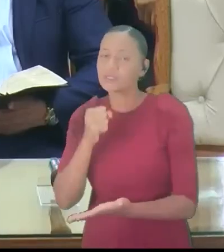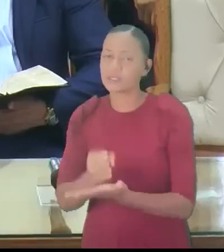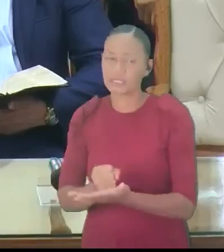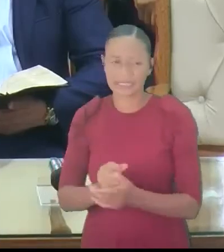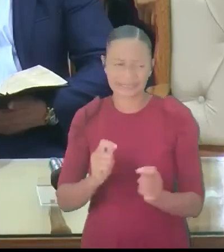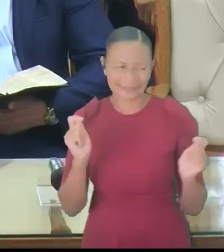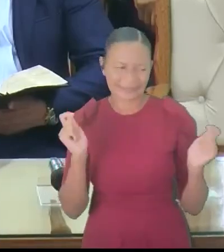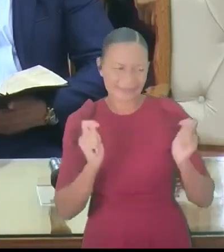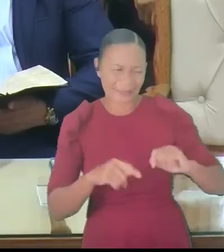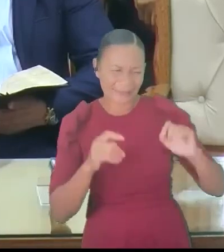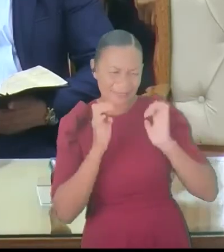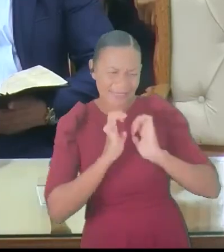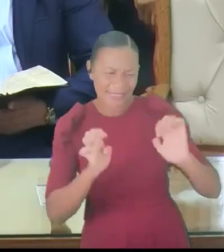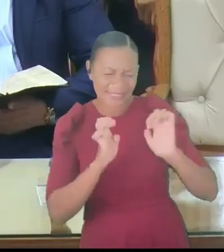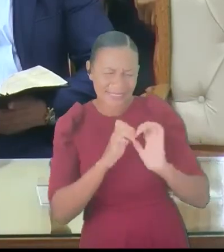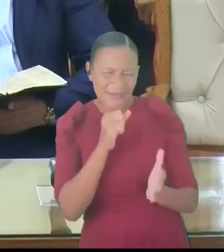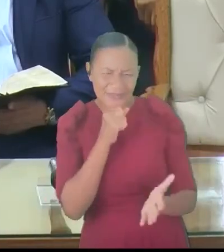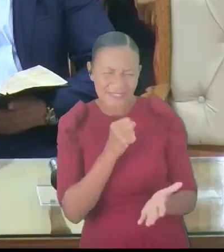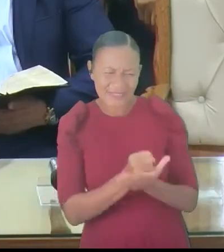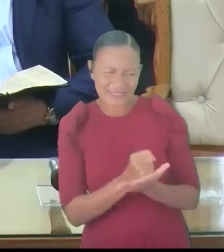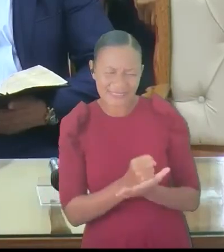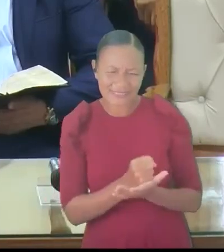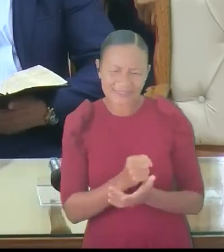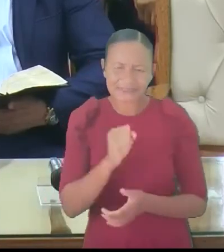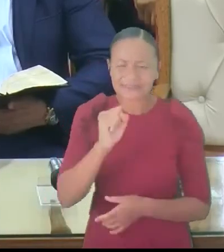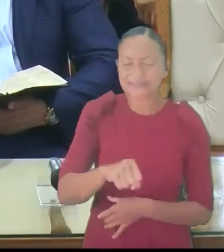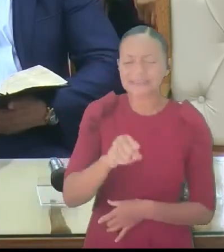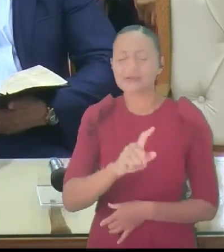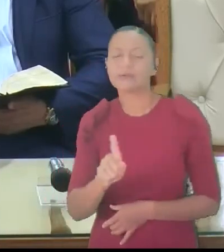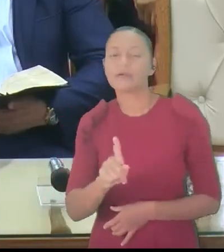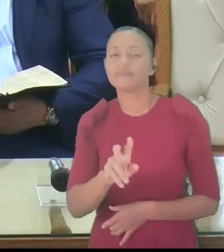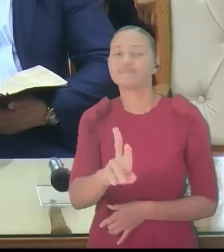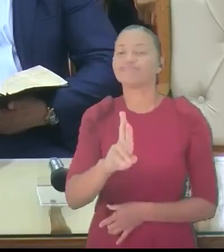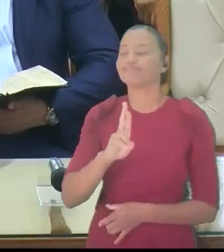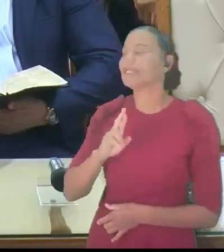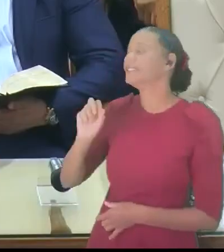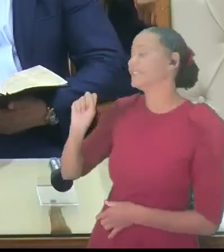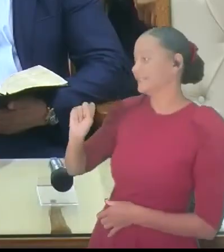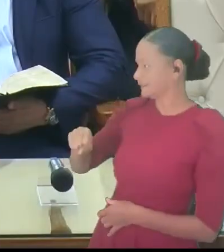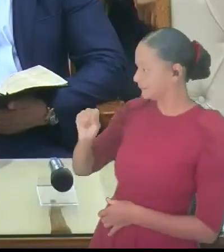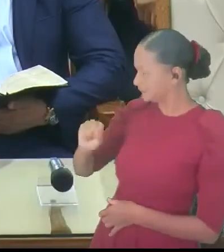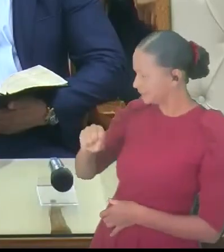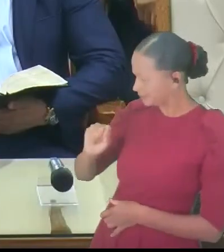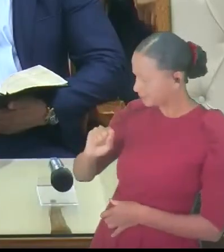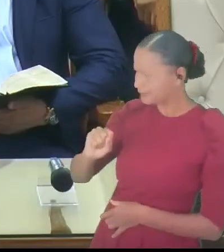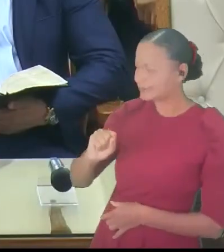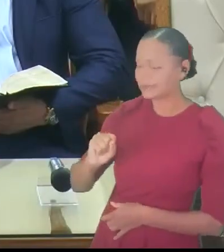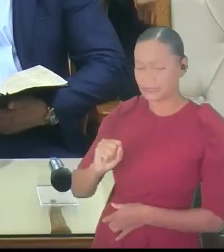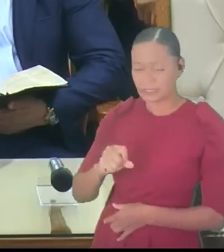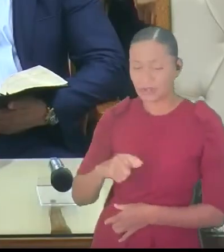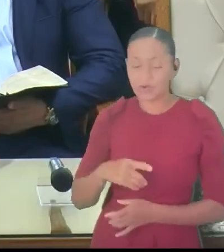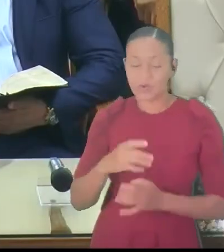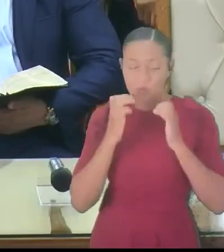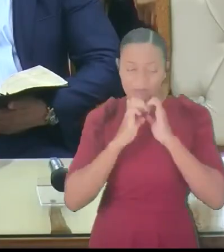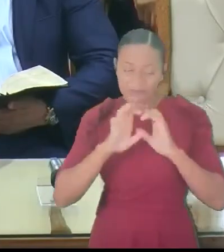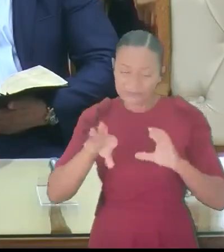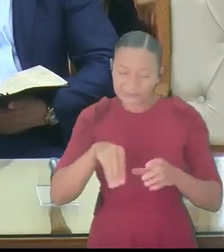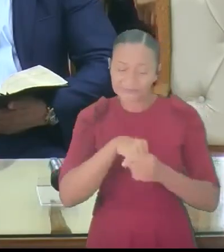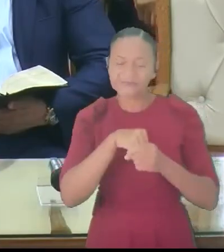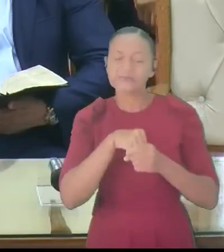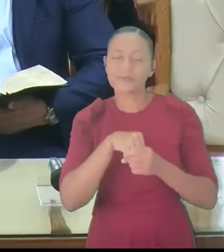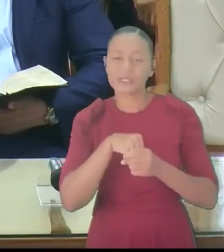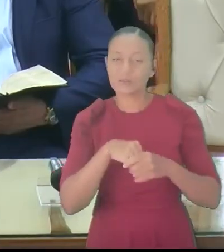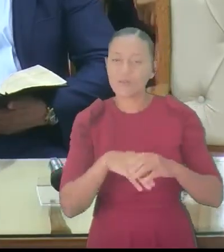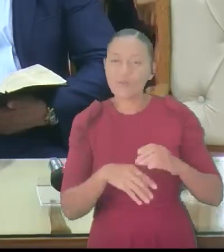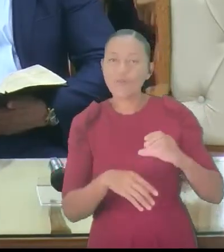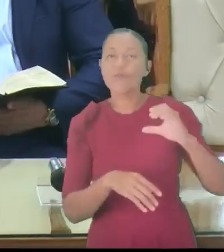lhes parece? Sim ou não? Sim. Sim, meus irmãos. O evangelho está lá. Oculto. O Novo